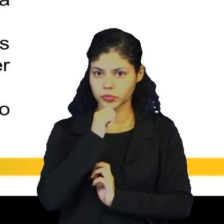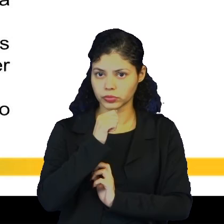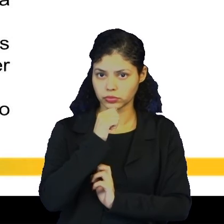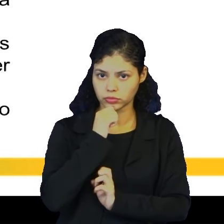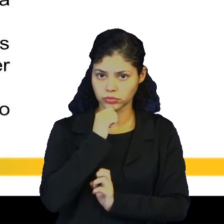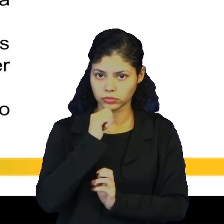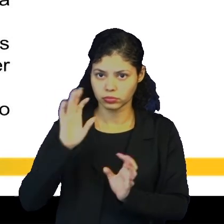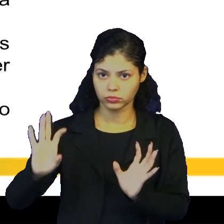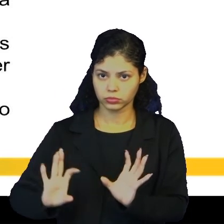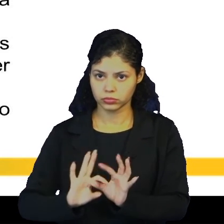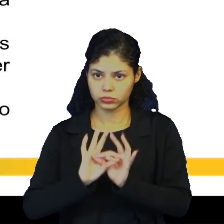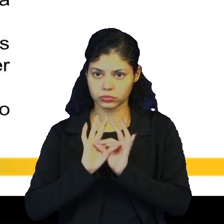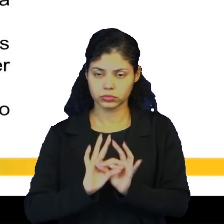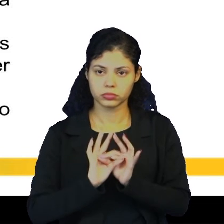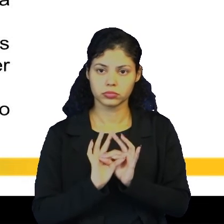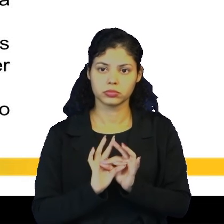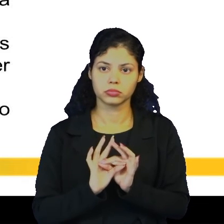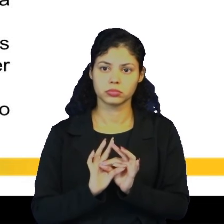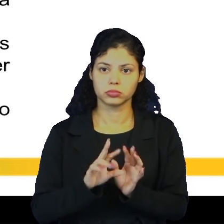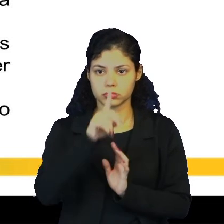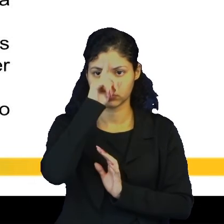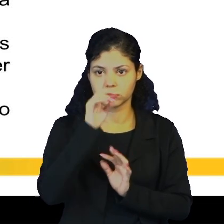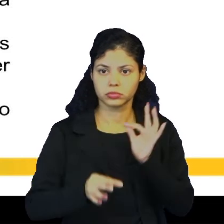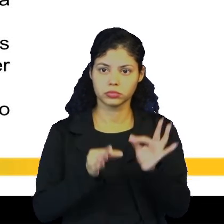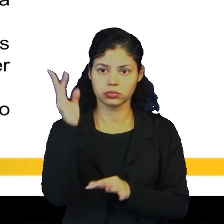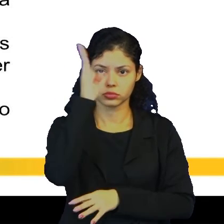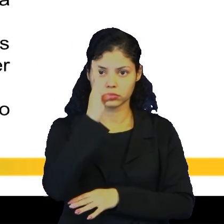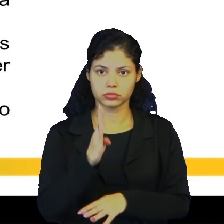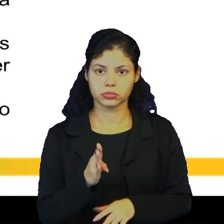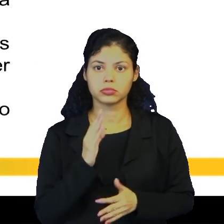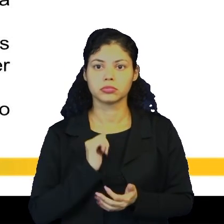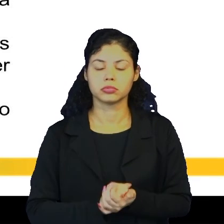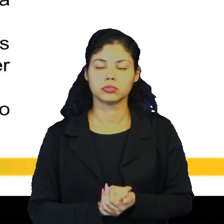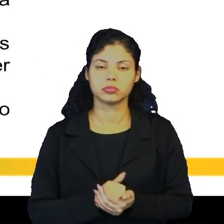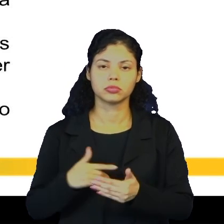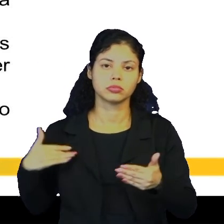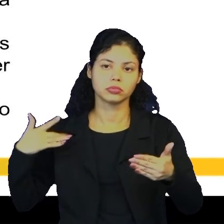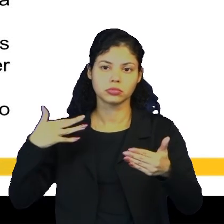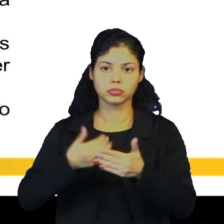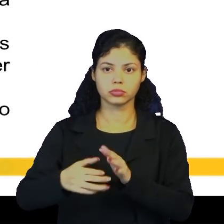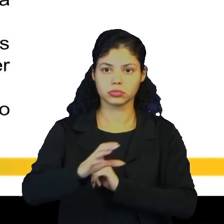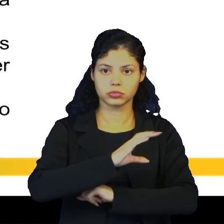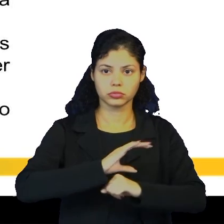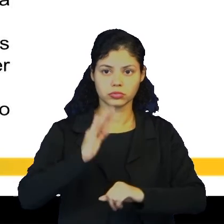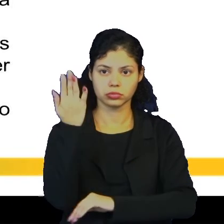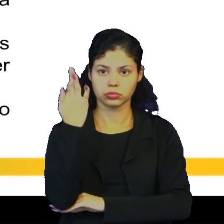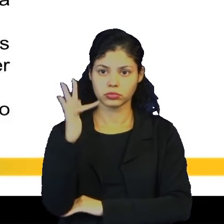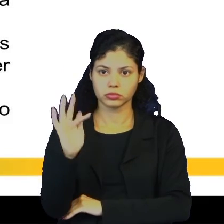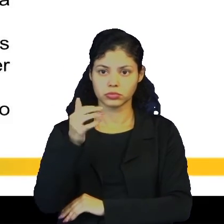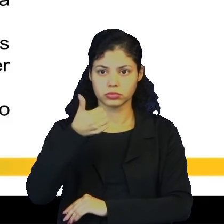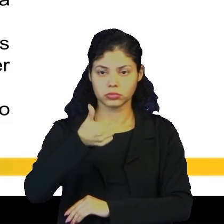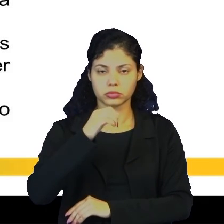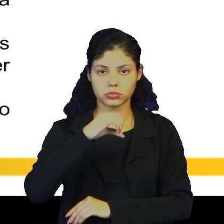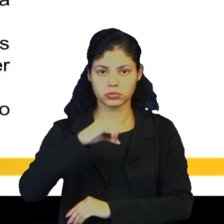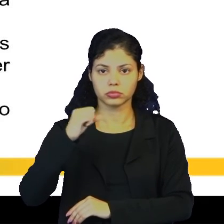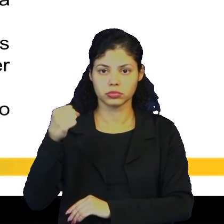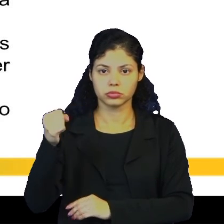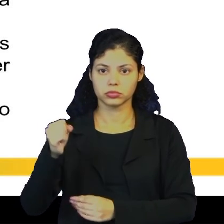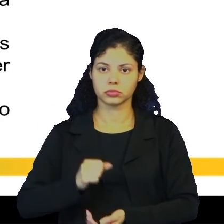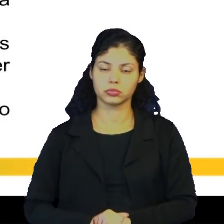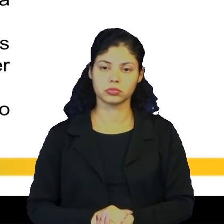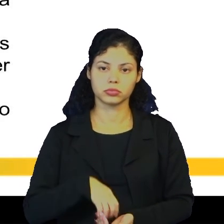foi internalizado pelo ordenamento jurídico brasileiro com a promulgação da Constituição Federal lá de